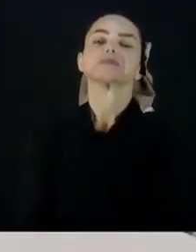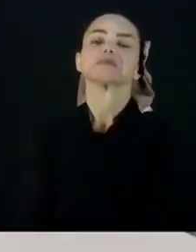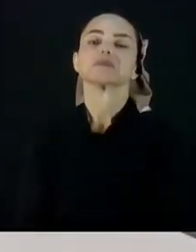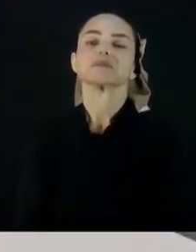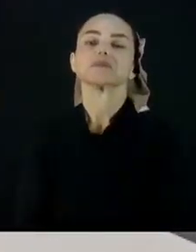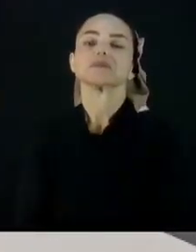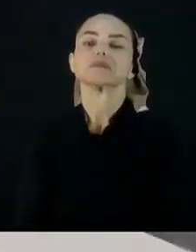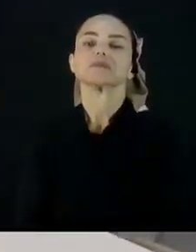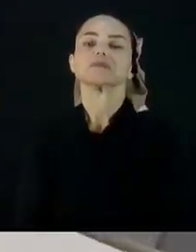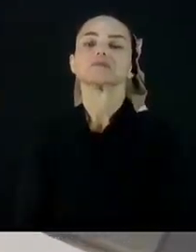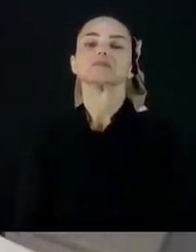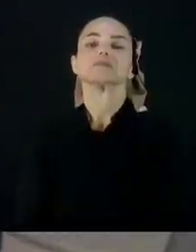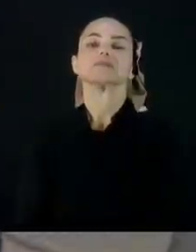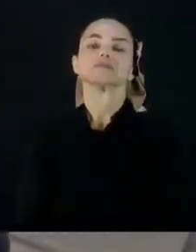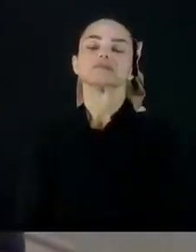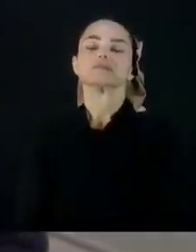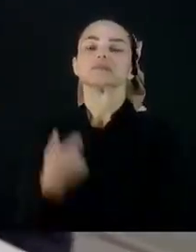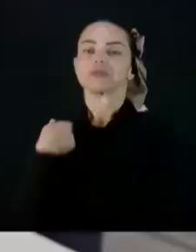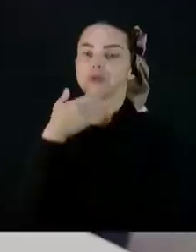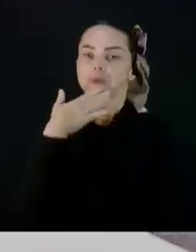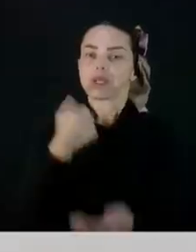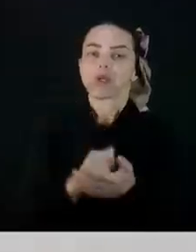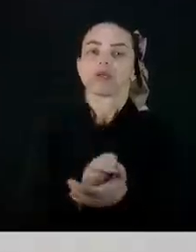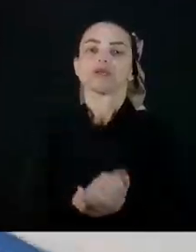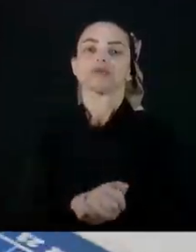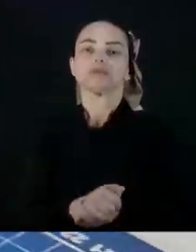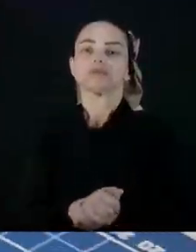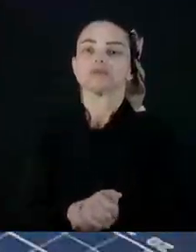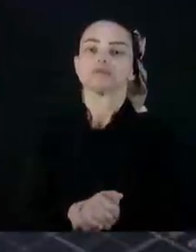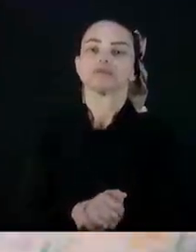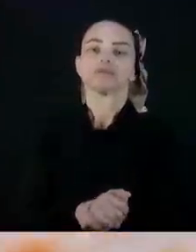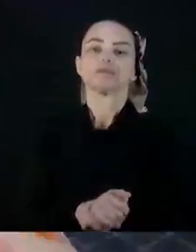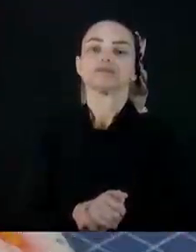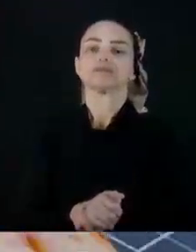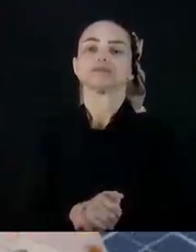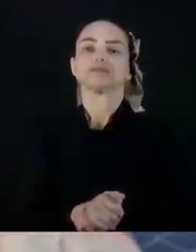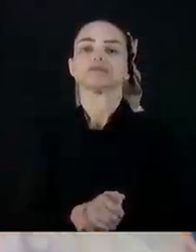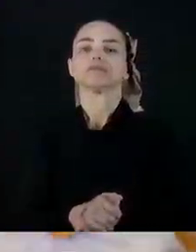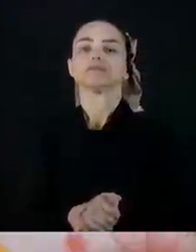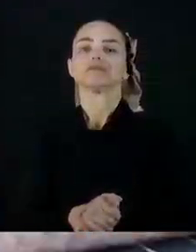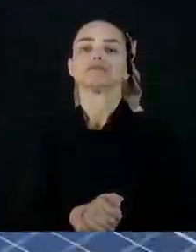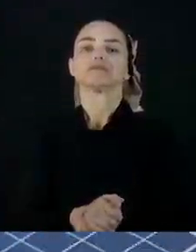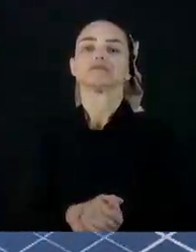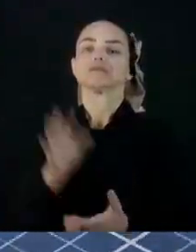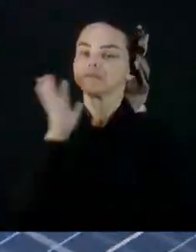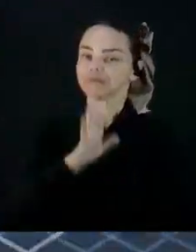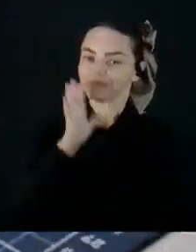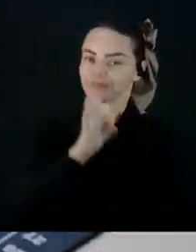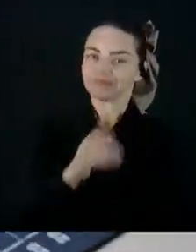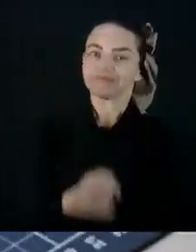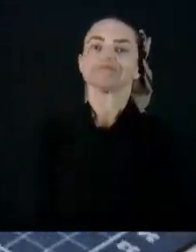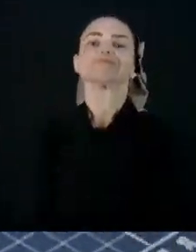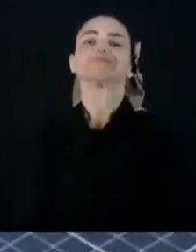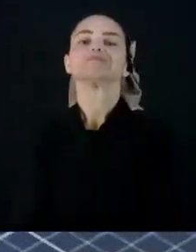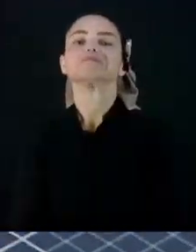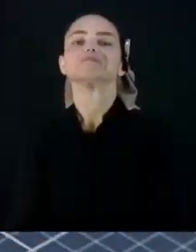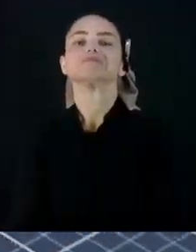aquelas asperezas, né? Da madeirinha, pra não estragar o tecidinho, não puxar uma linha. Isso, puxar uma linha.